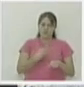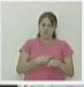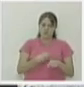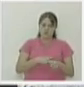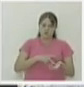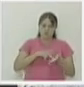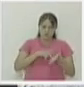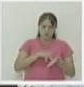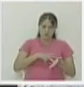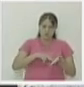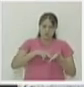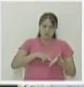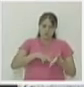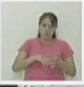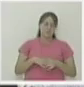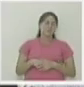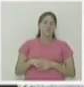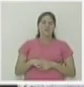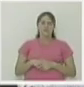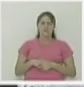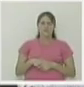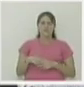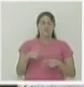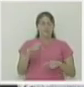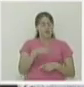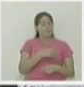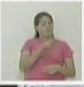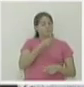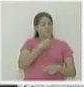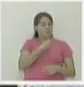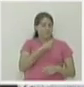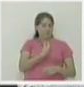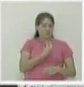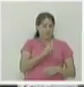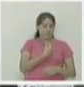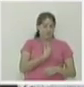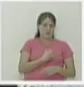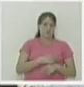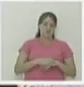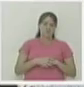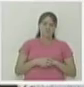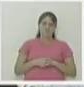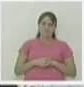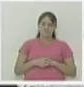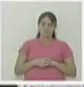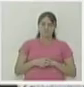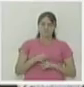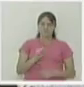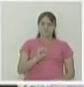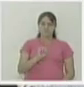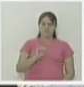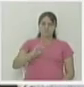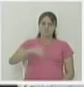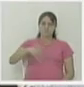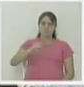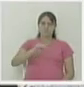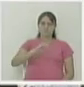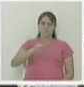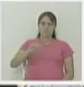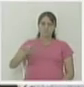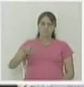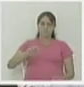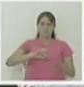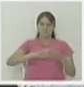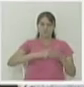chefia da igreja, embora ele fosse fraco. E interessante, Simão quer dizer caniço,